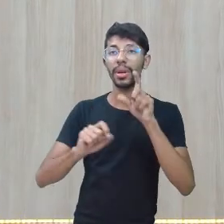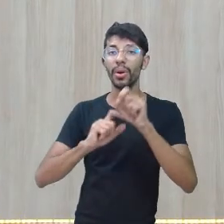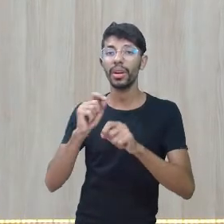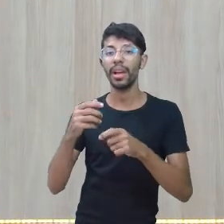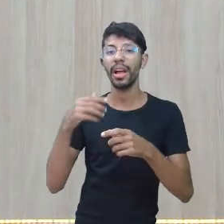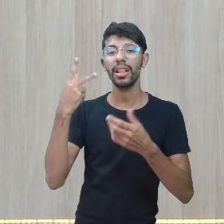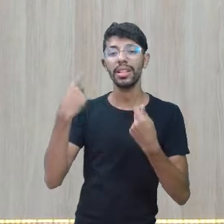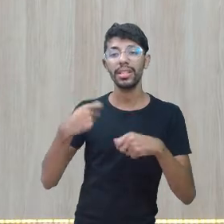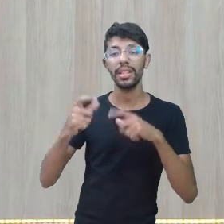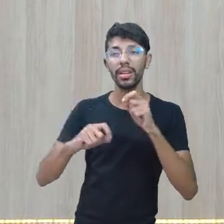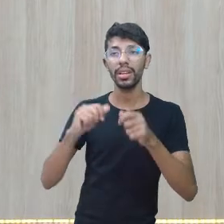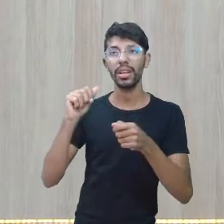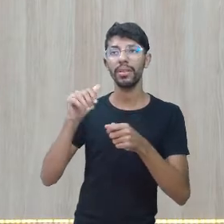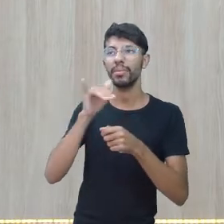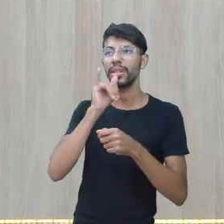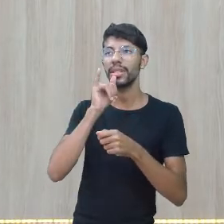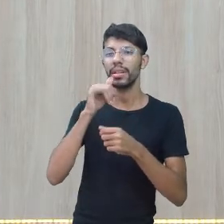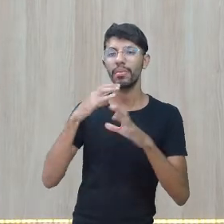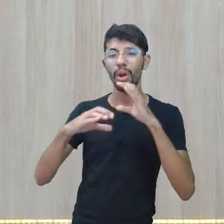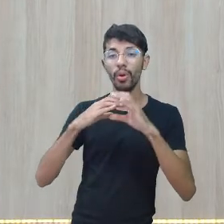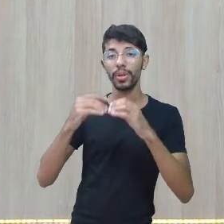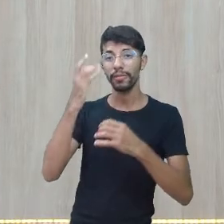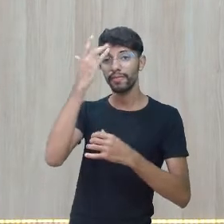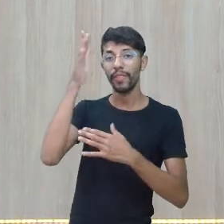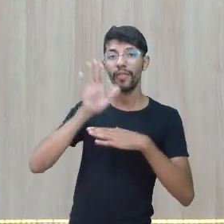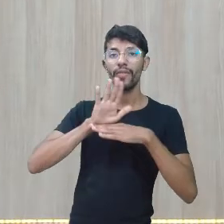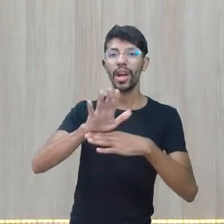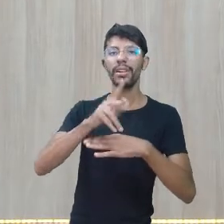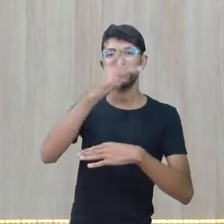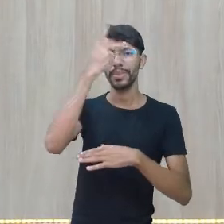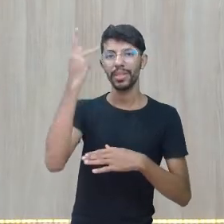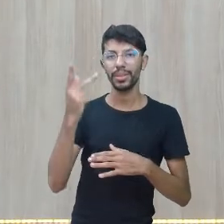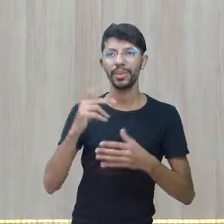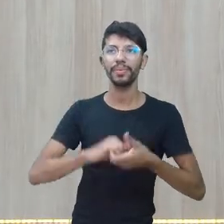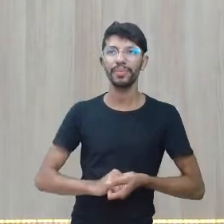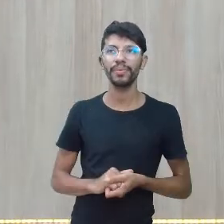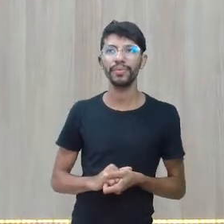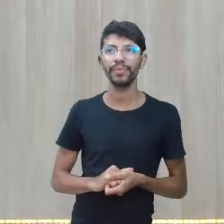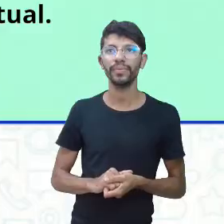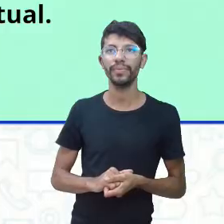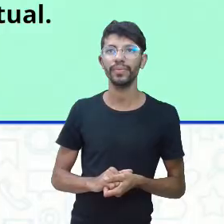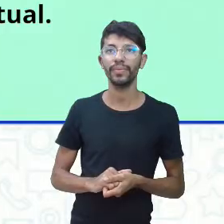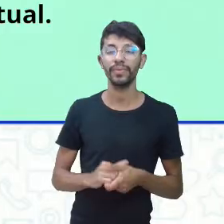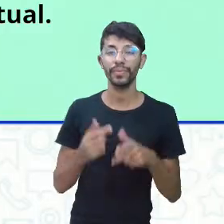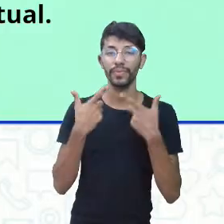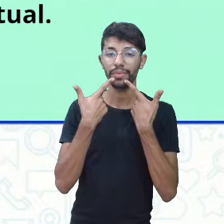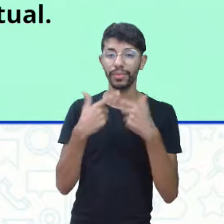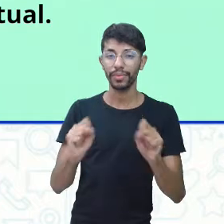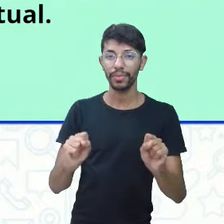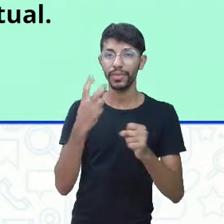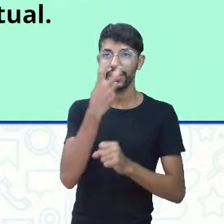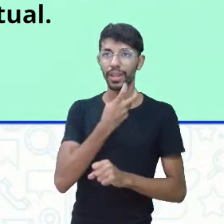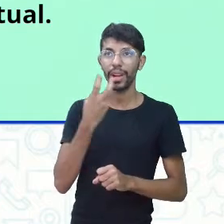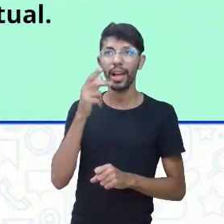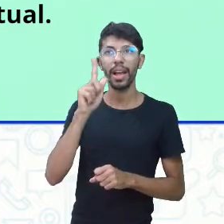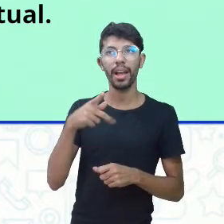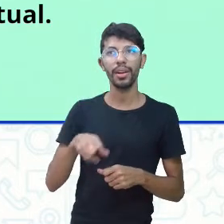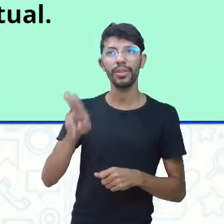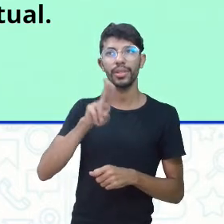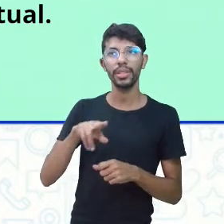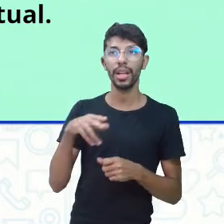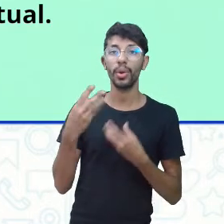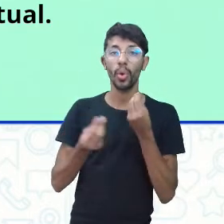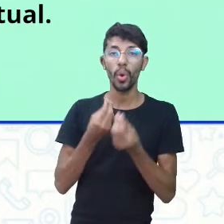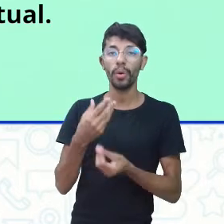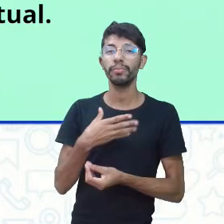comunicação chegar mais fácil para o meu telespectador. A linguagem oral, né, que é usada por meio da